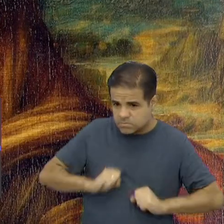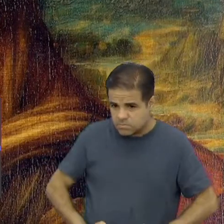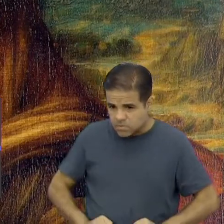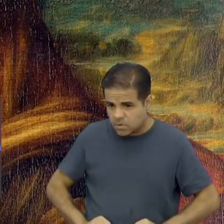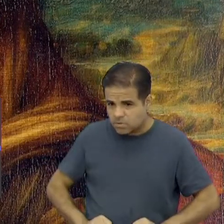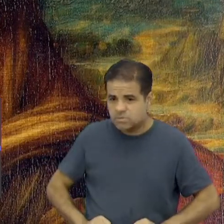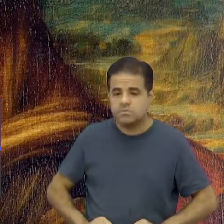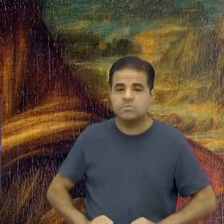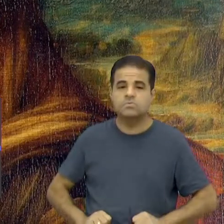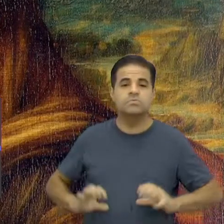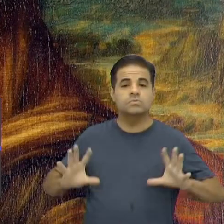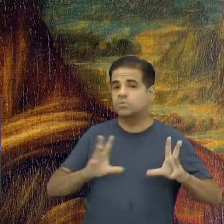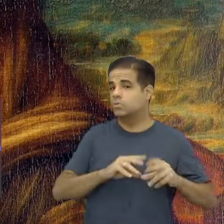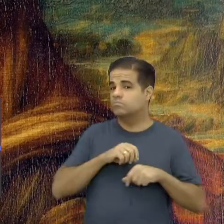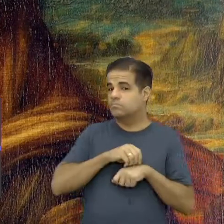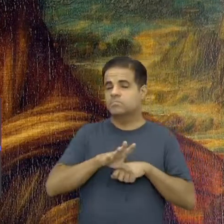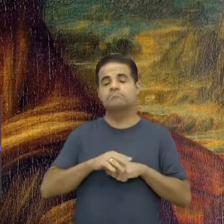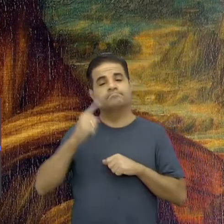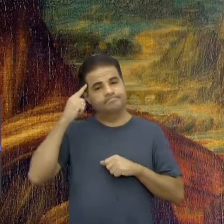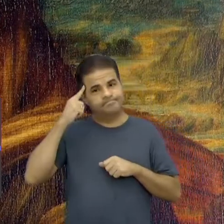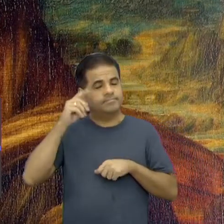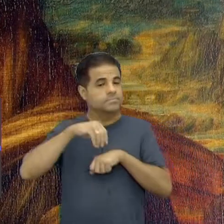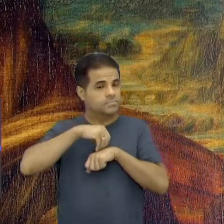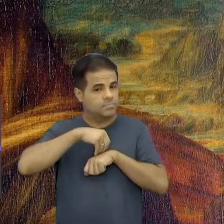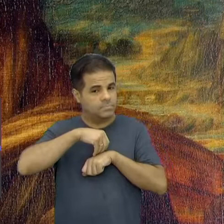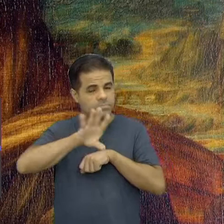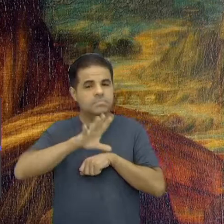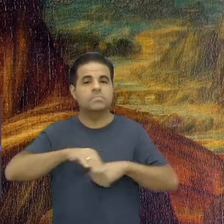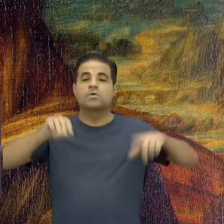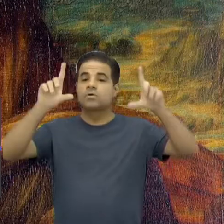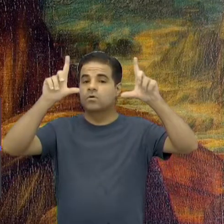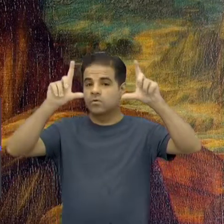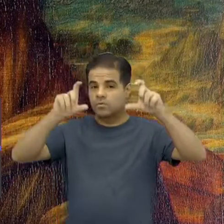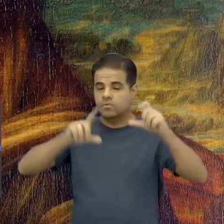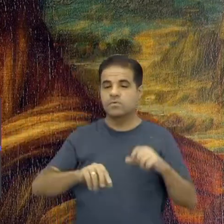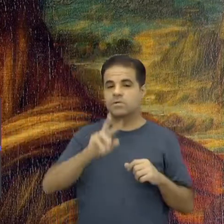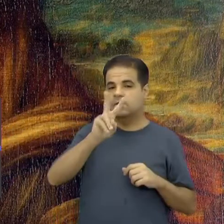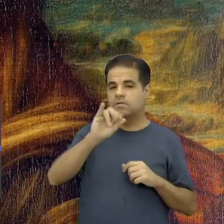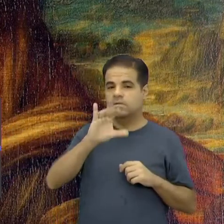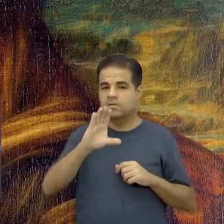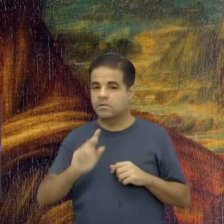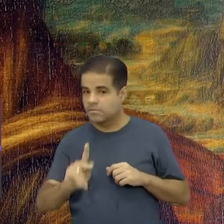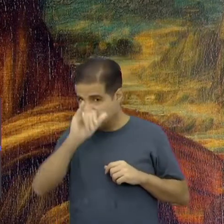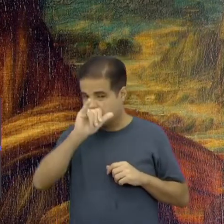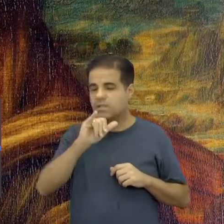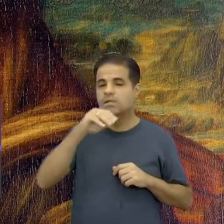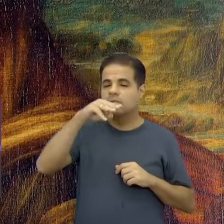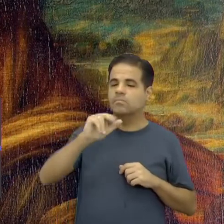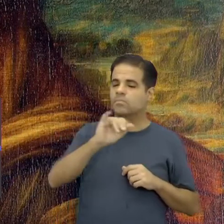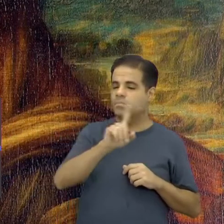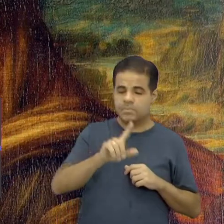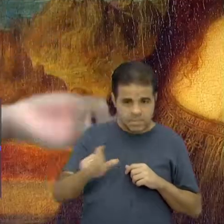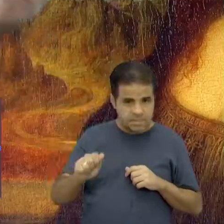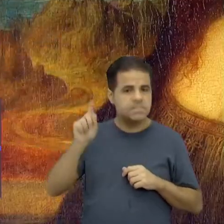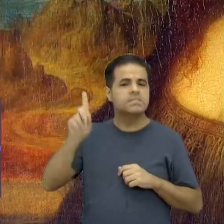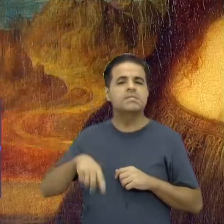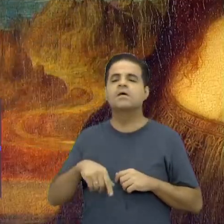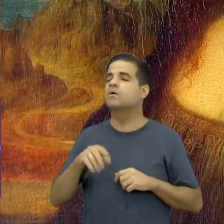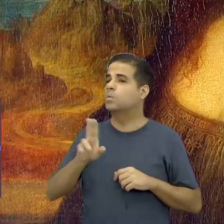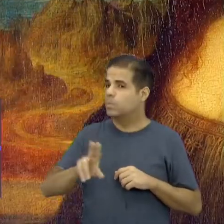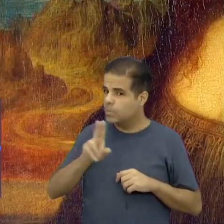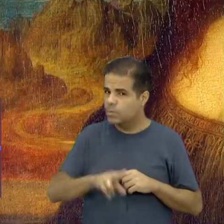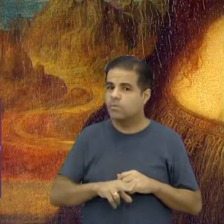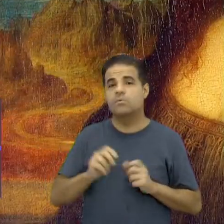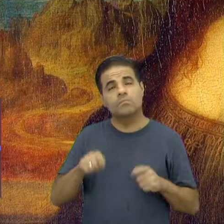você está deixando todo mundo trazer dica, eu vou deixar como dica o fotógrafo Vicky Muniz. Ele faz bastante releitura e é muito legal. E usa os suportes